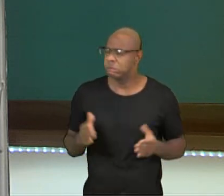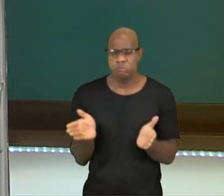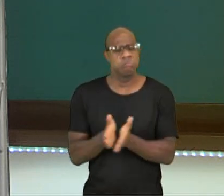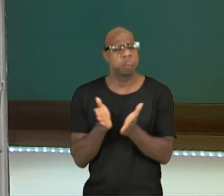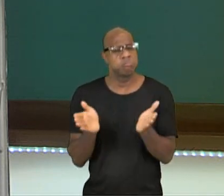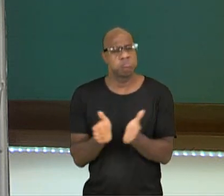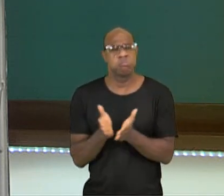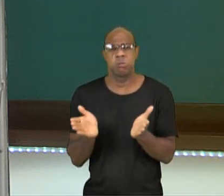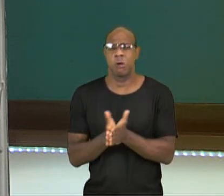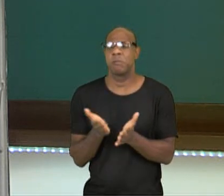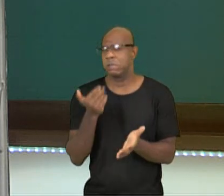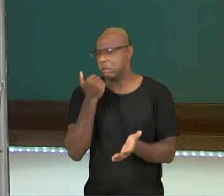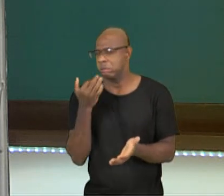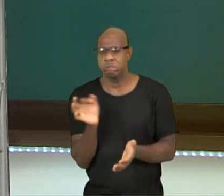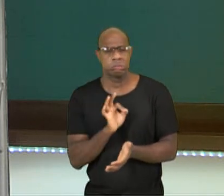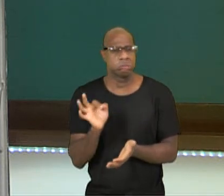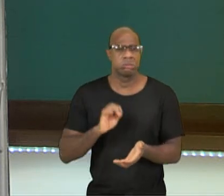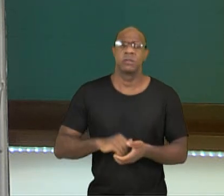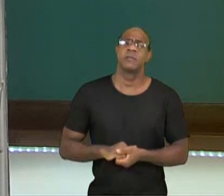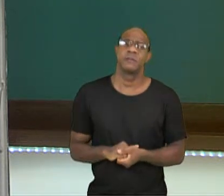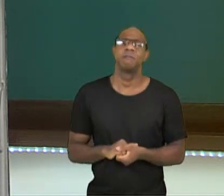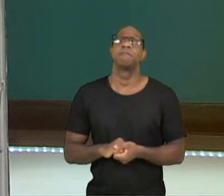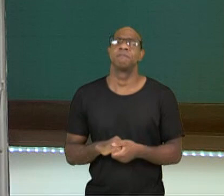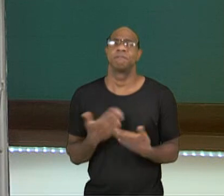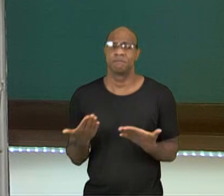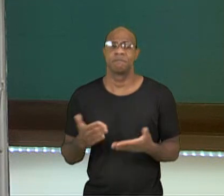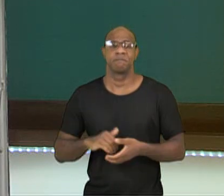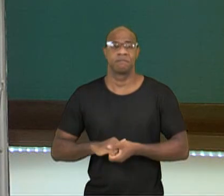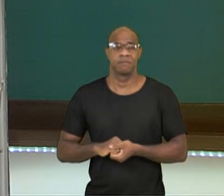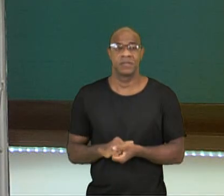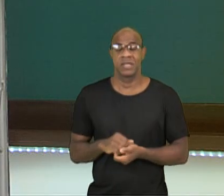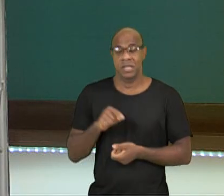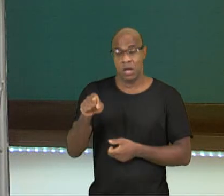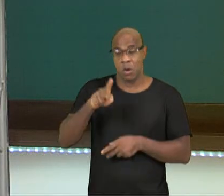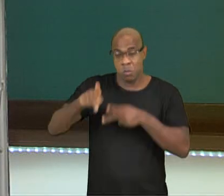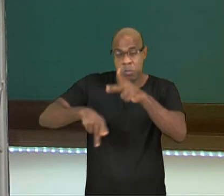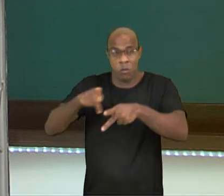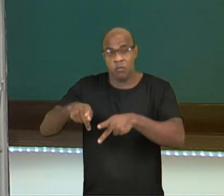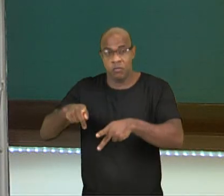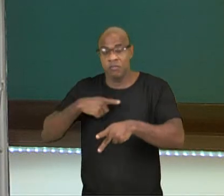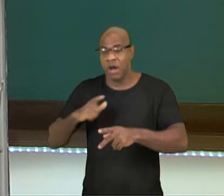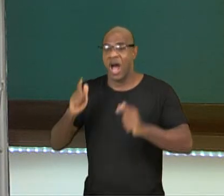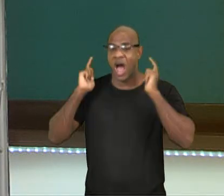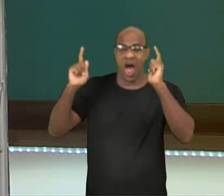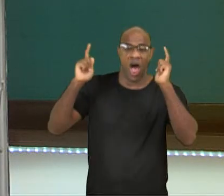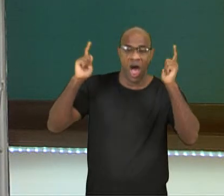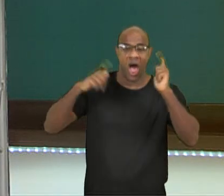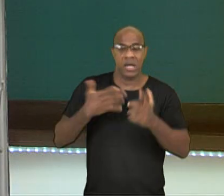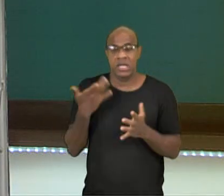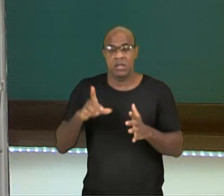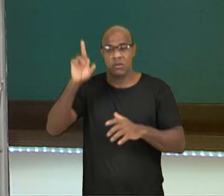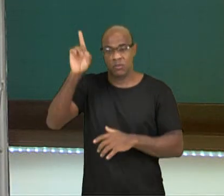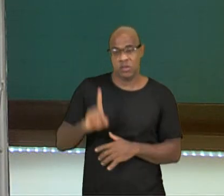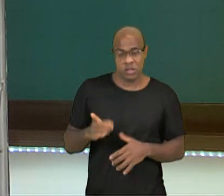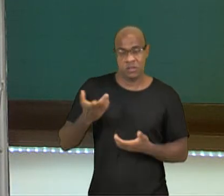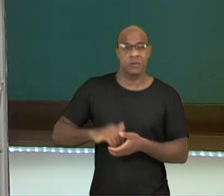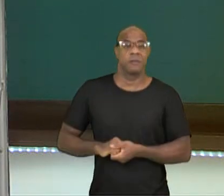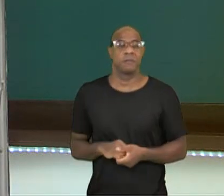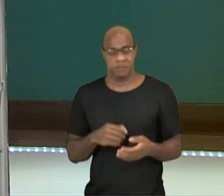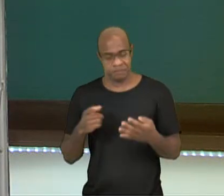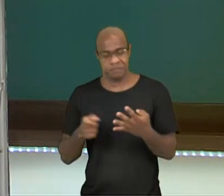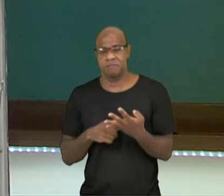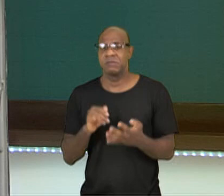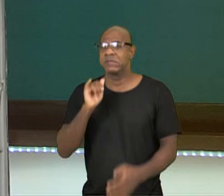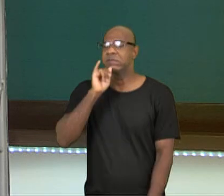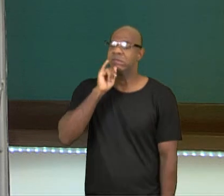está acontecendo com a gente? E aí eles foram às ruas para tentar fazer valer os seus direitos.